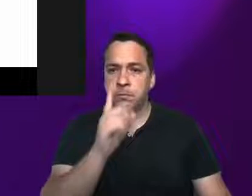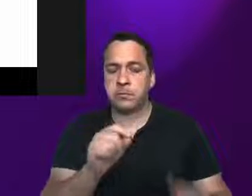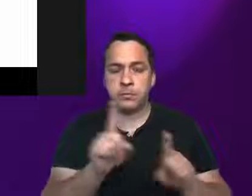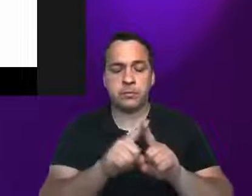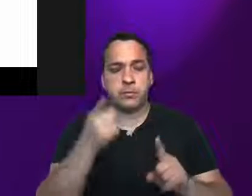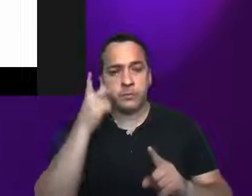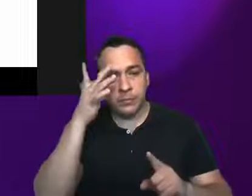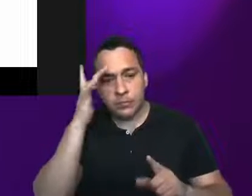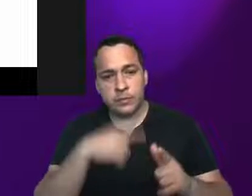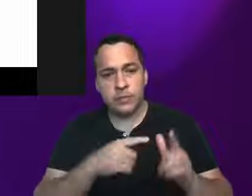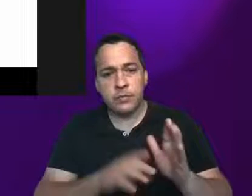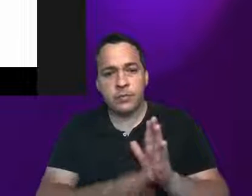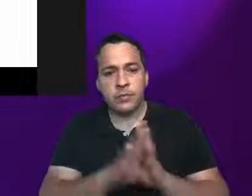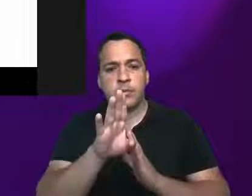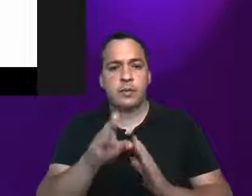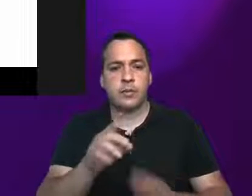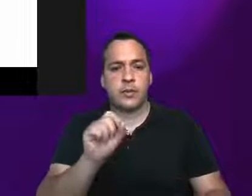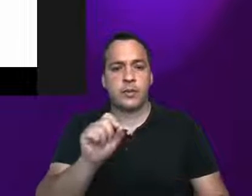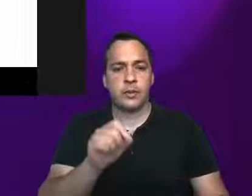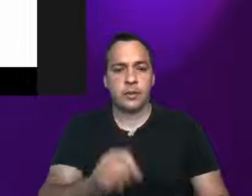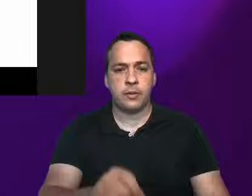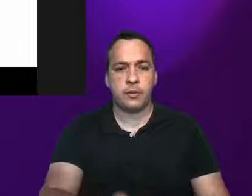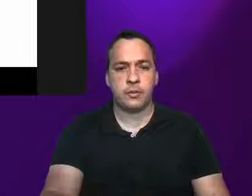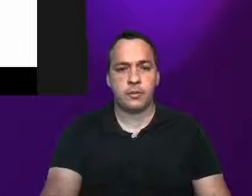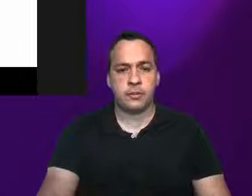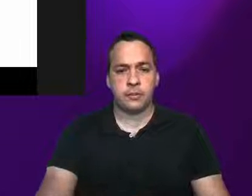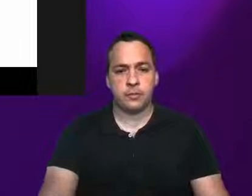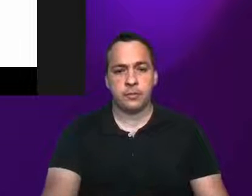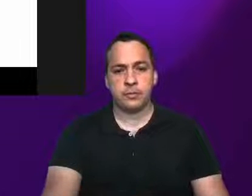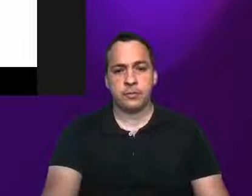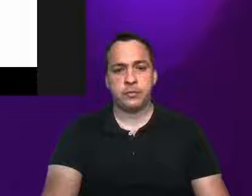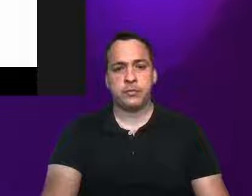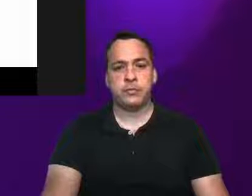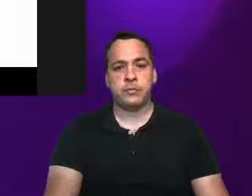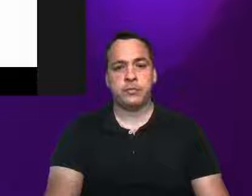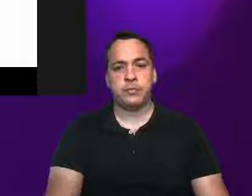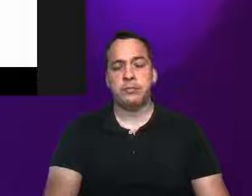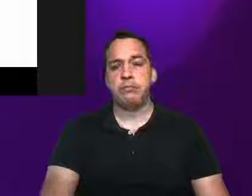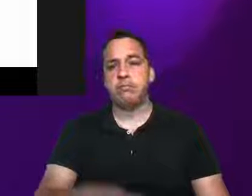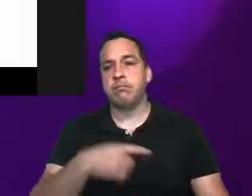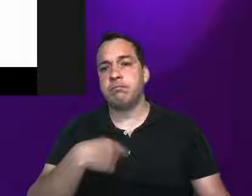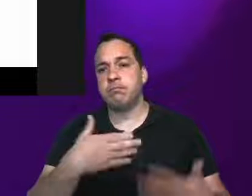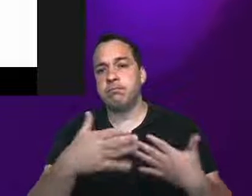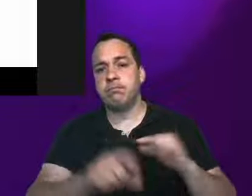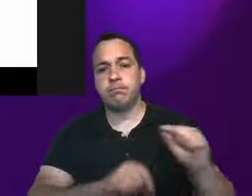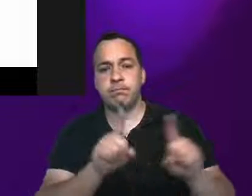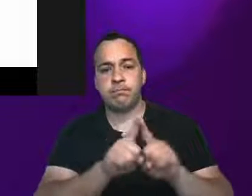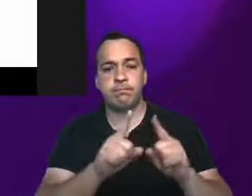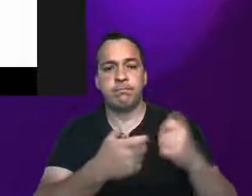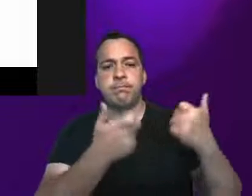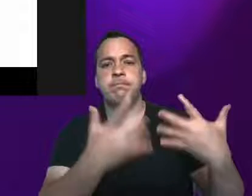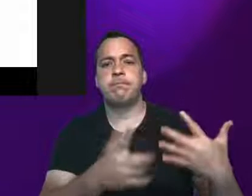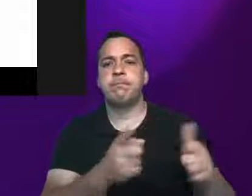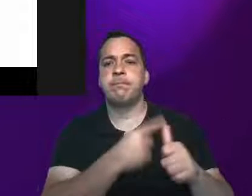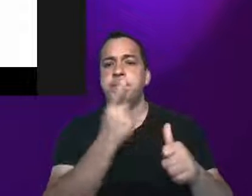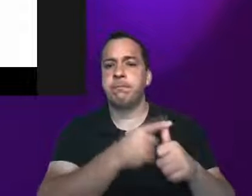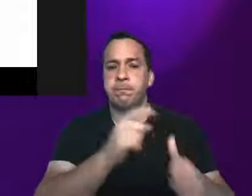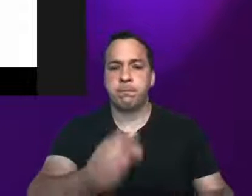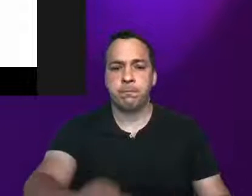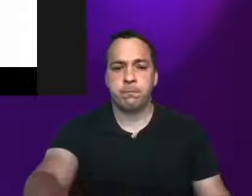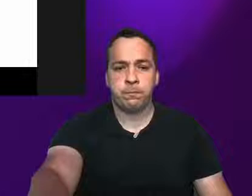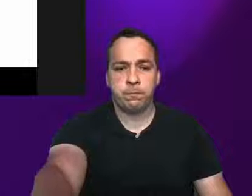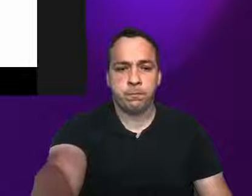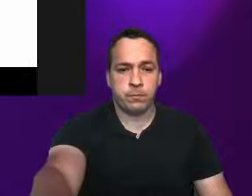altas de diurético de alça, de furosemida. E aí, em relação aos desfechos primários, houve um